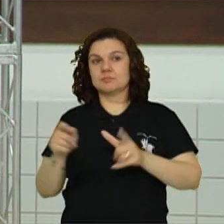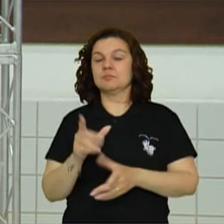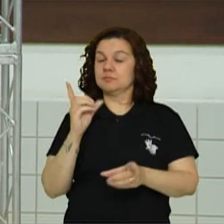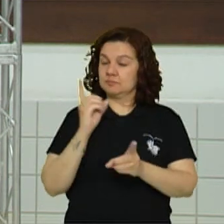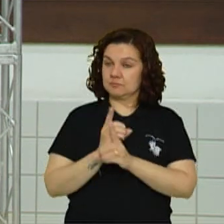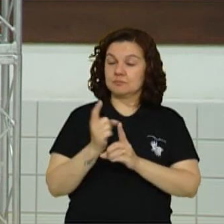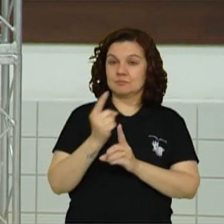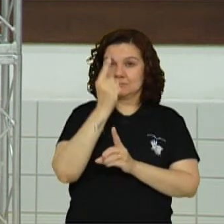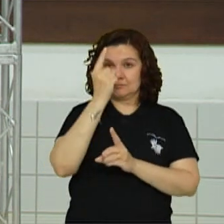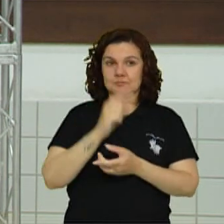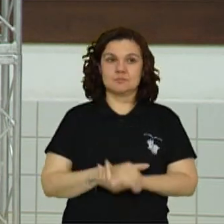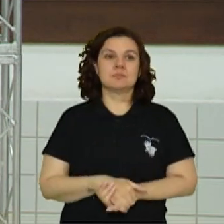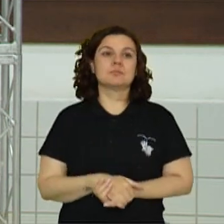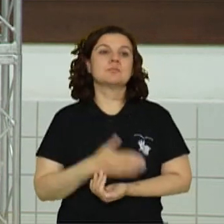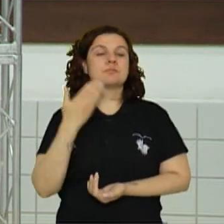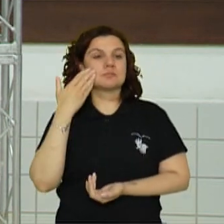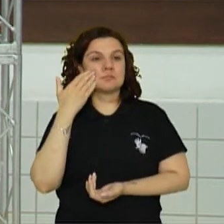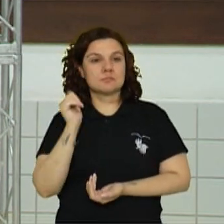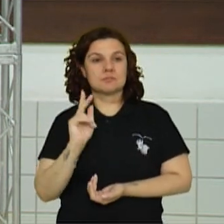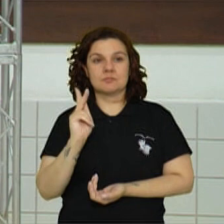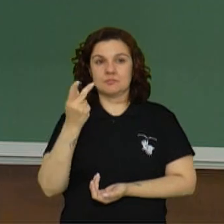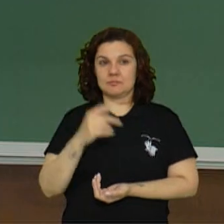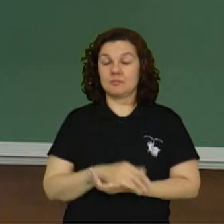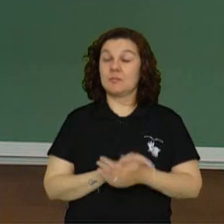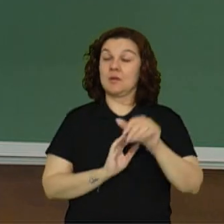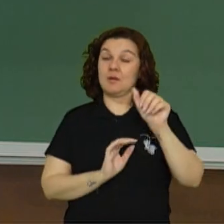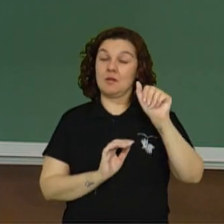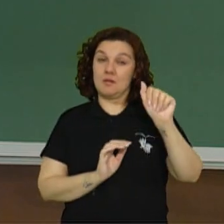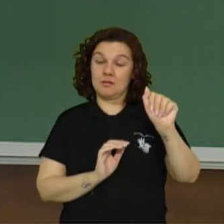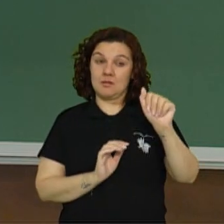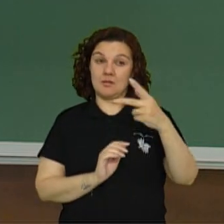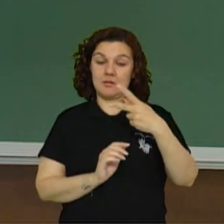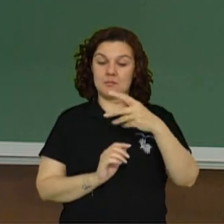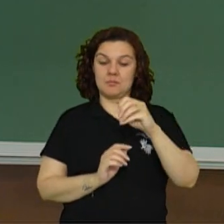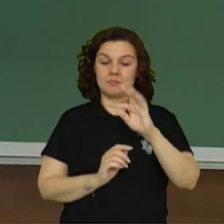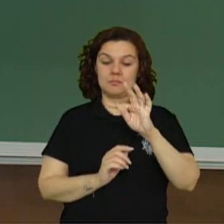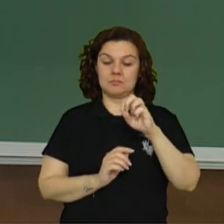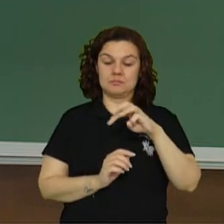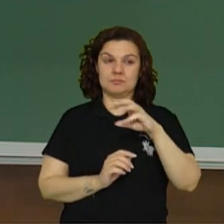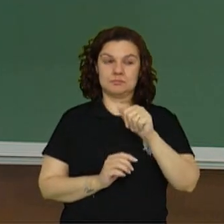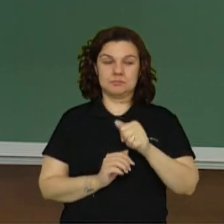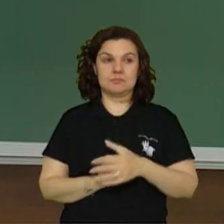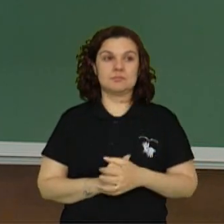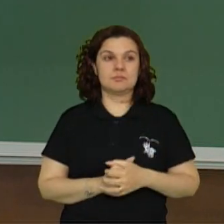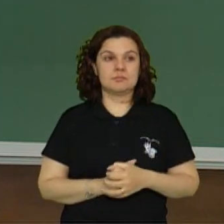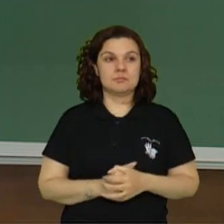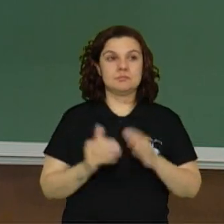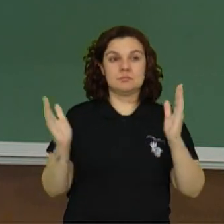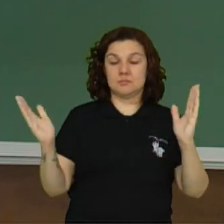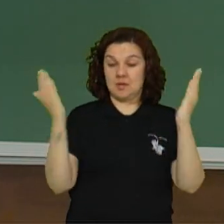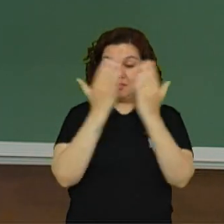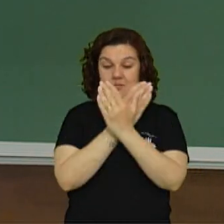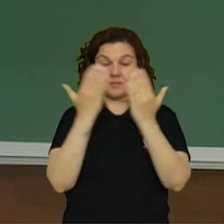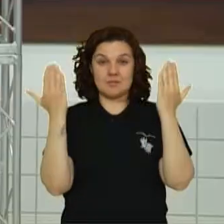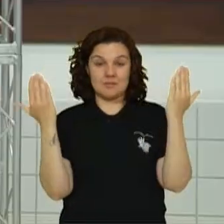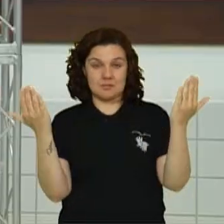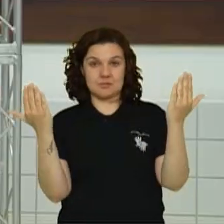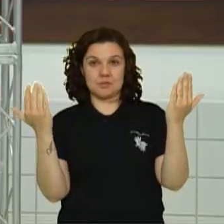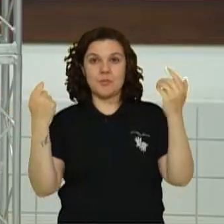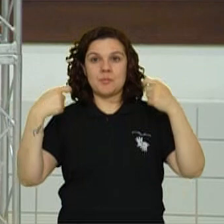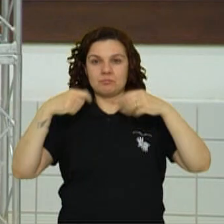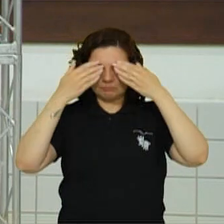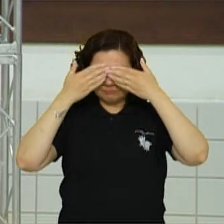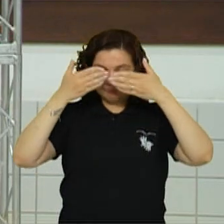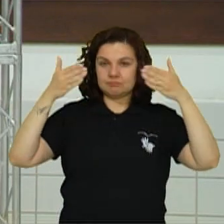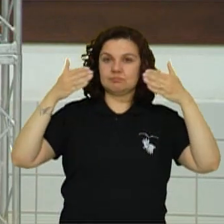acha a altura. Sabendo a altura, chega no apótema, tá? Então, essas relações, elas têm que estar